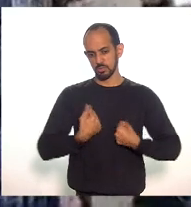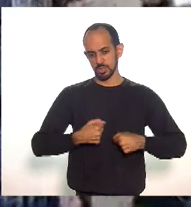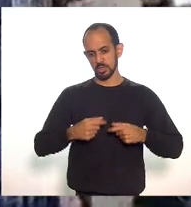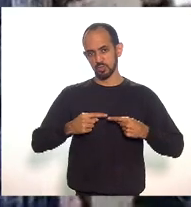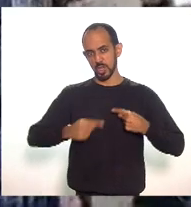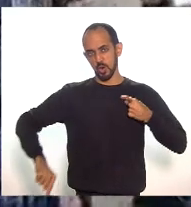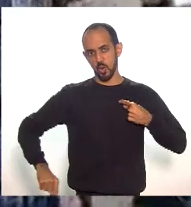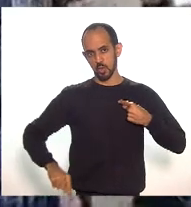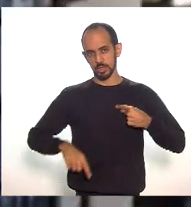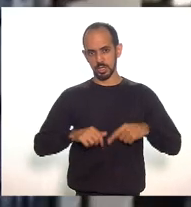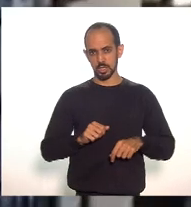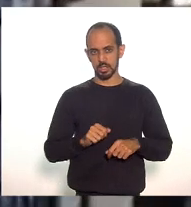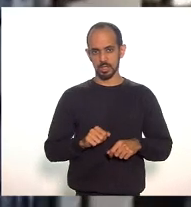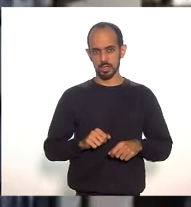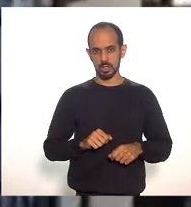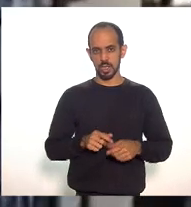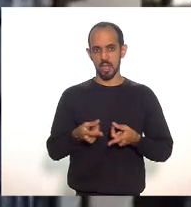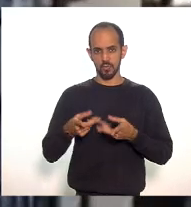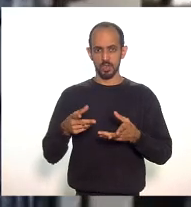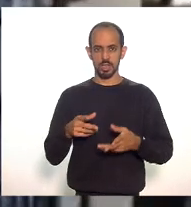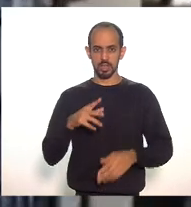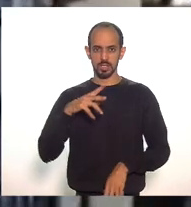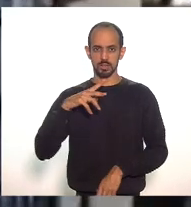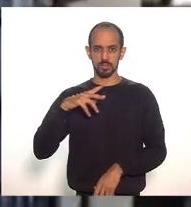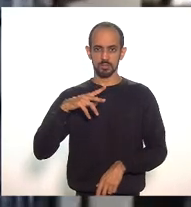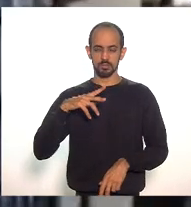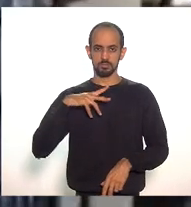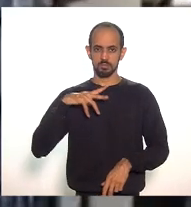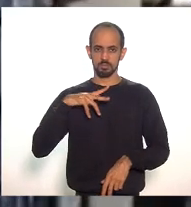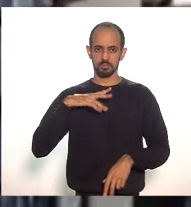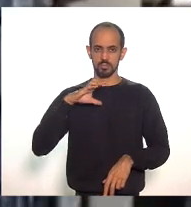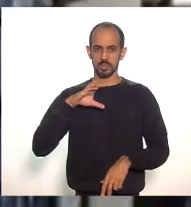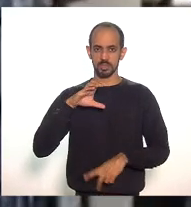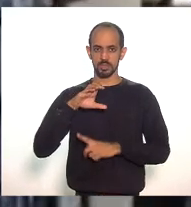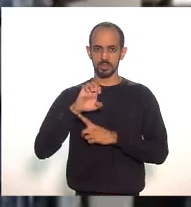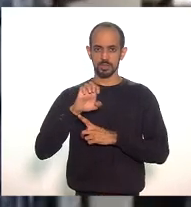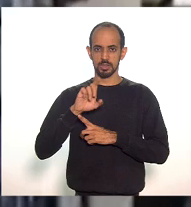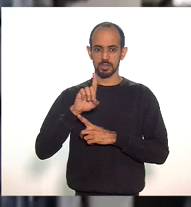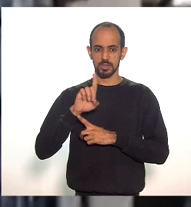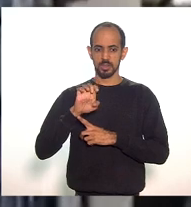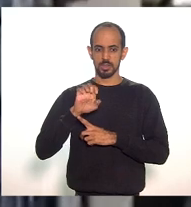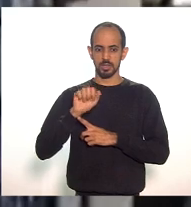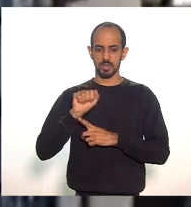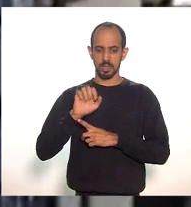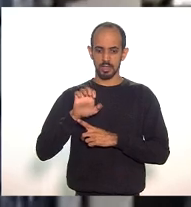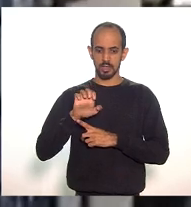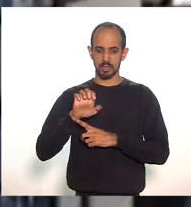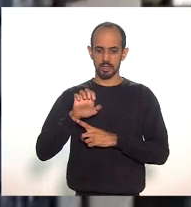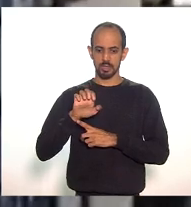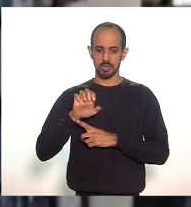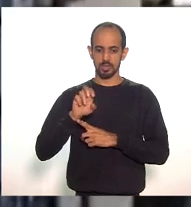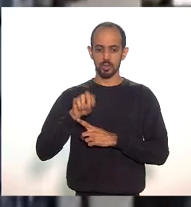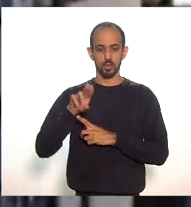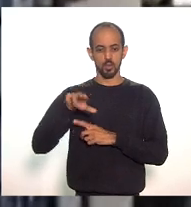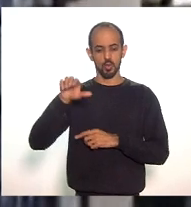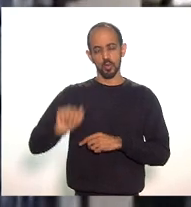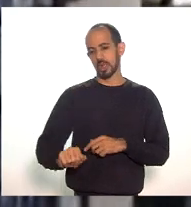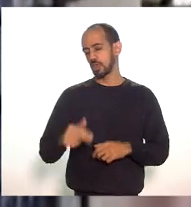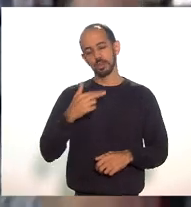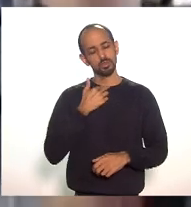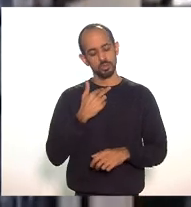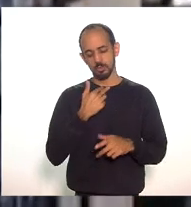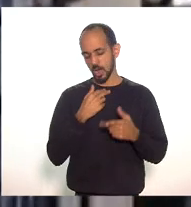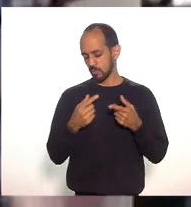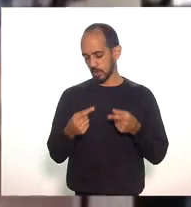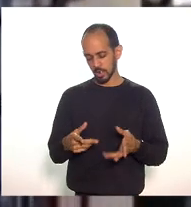se contra a privatização da Cedae privatização da CEDAE não nunca e é isso daí